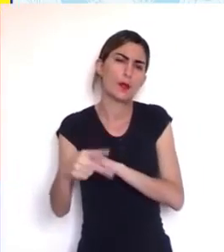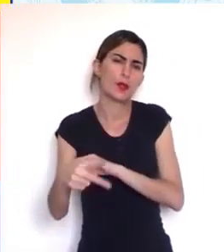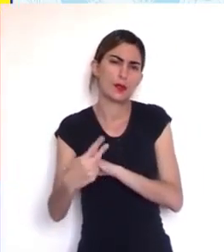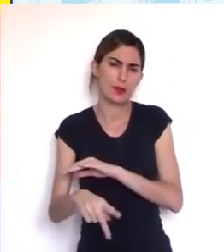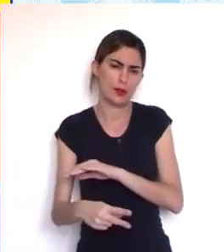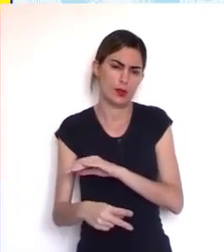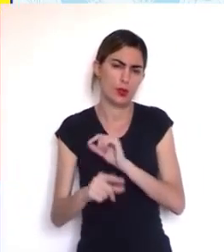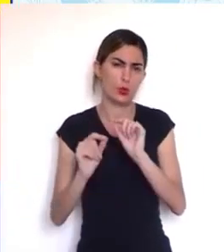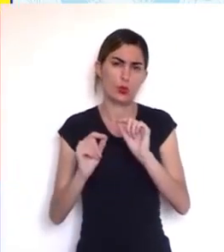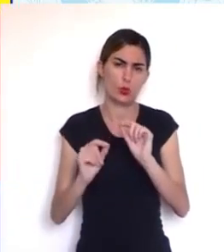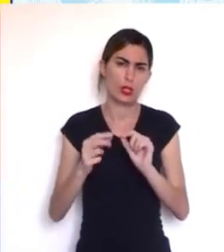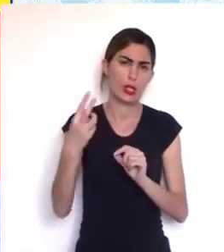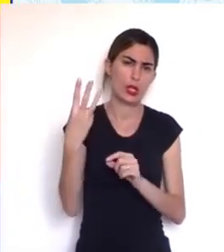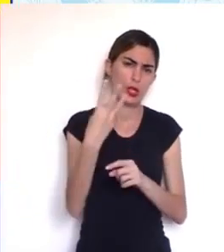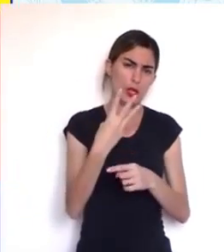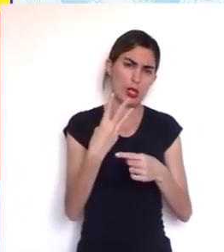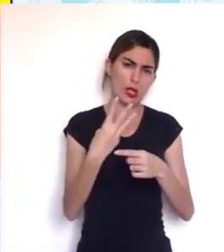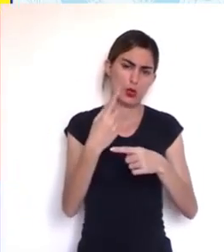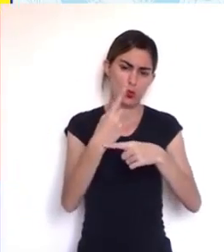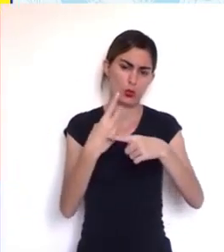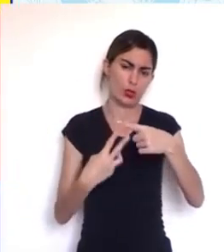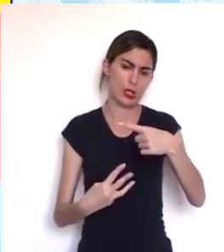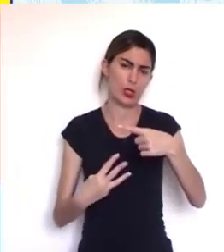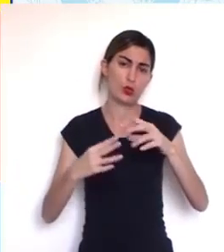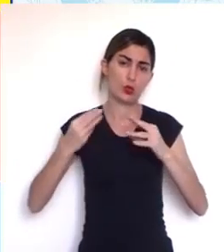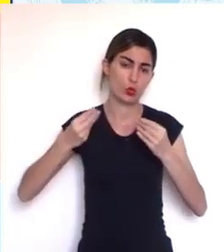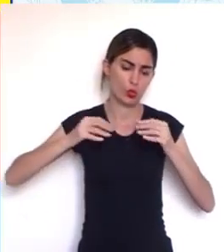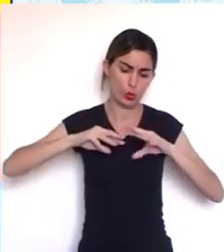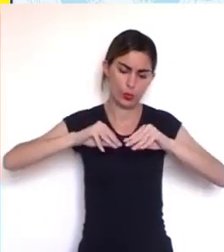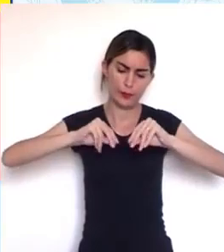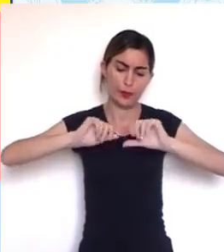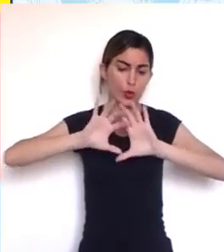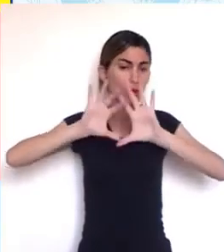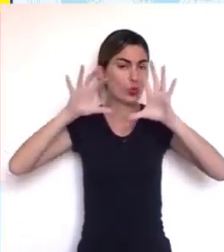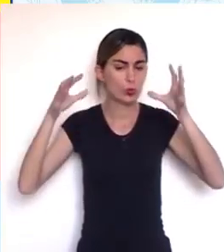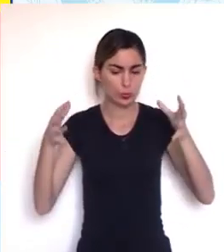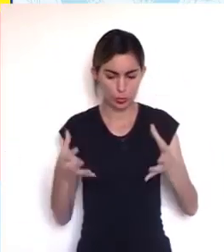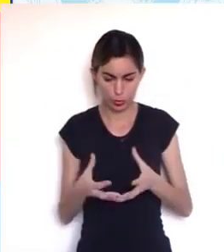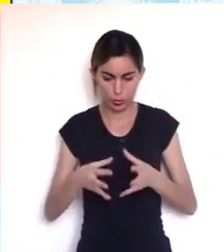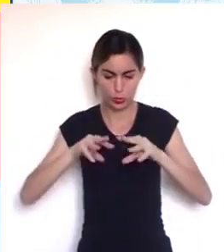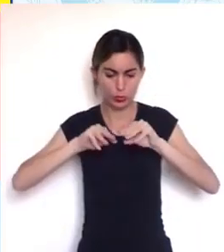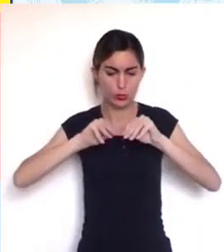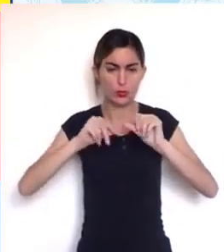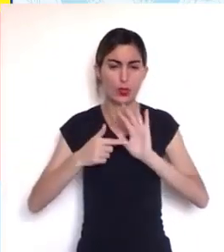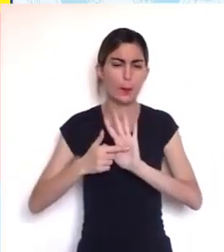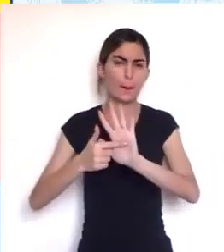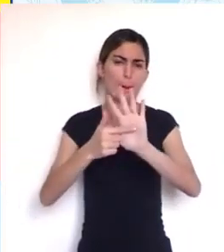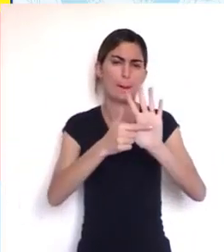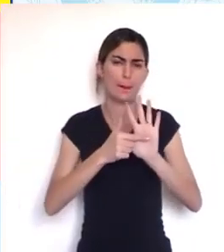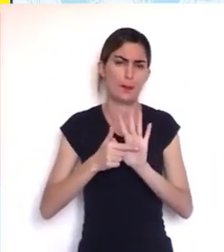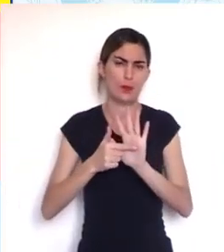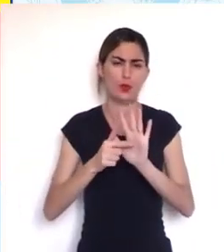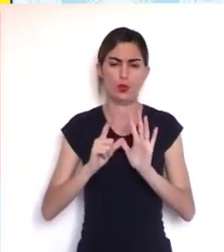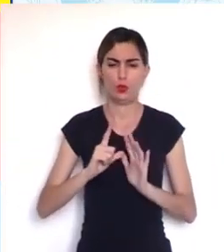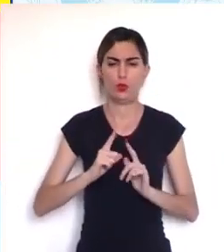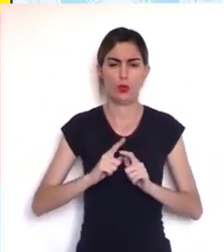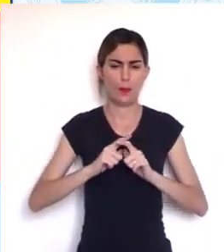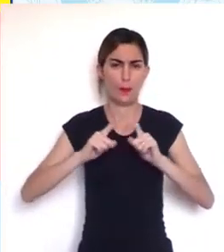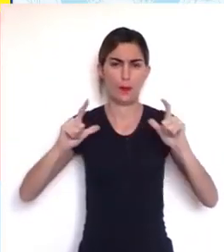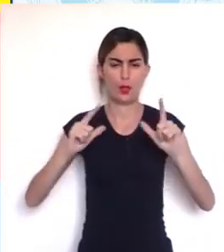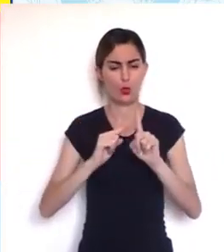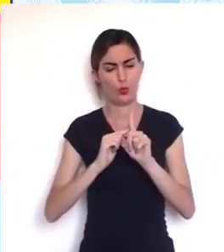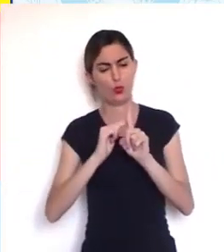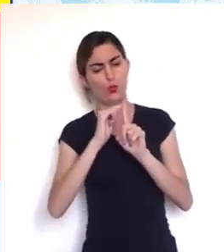corresponde a esse terço de toda a massa terrestre que é apresentada, né? E ele vai apresentar aí as